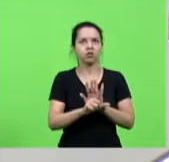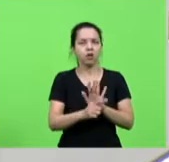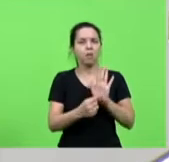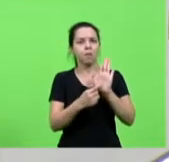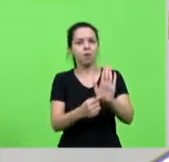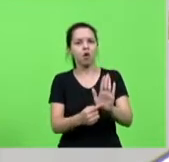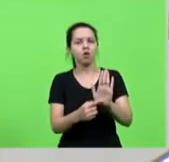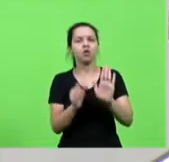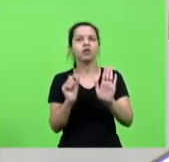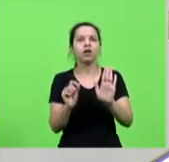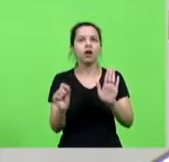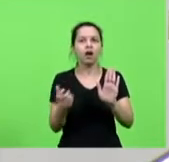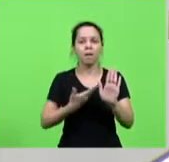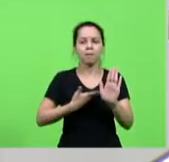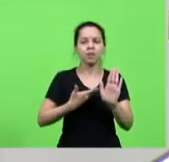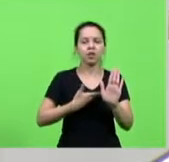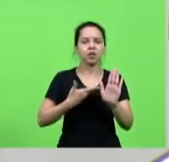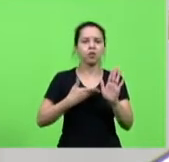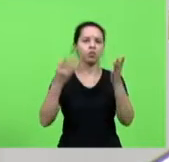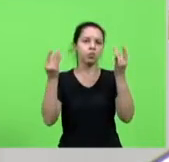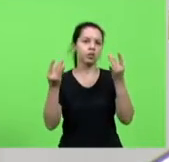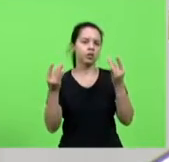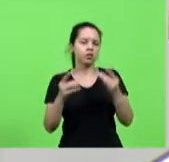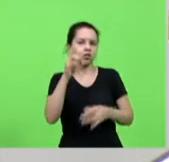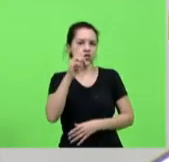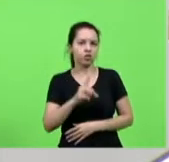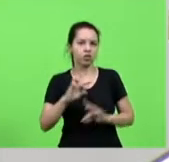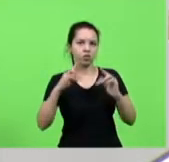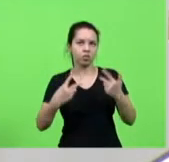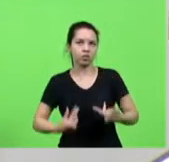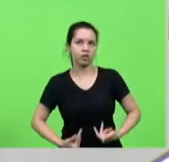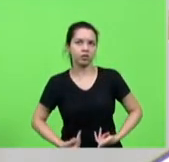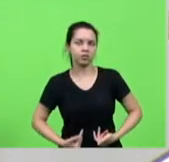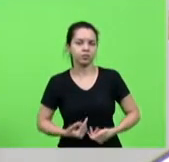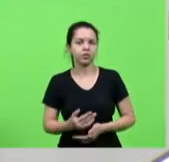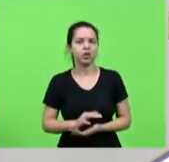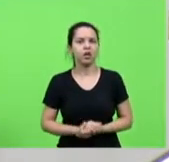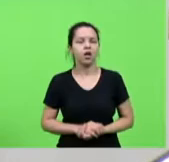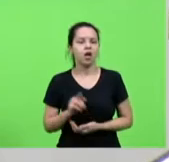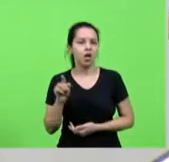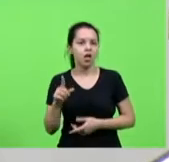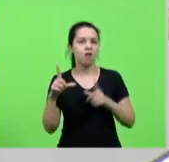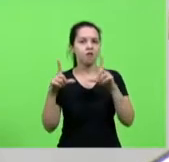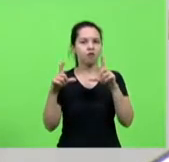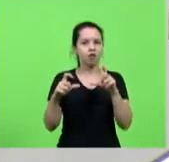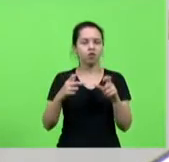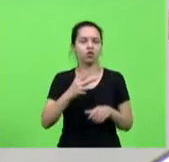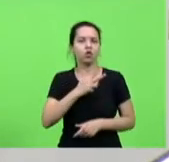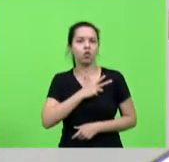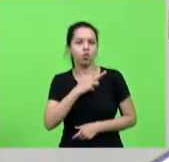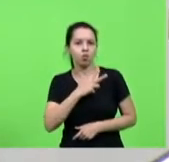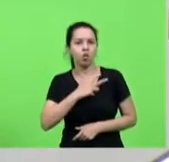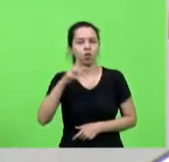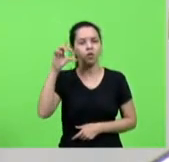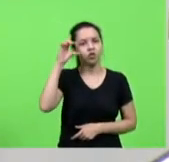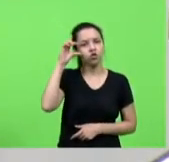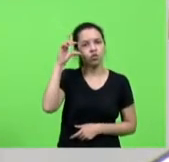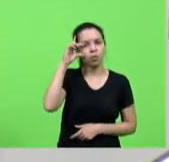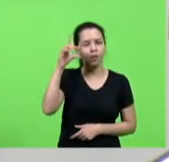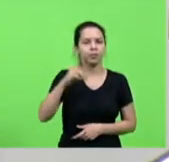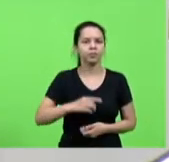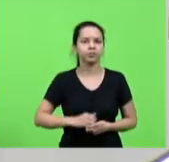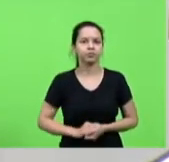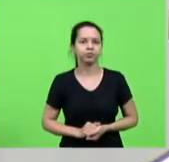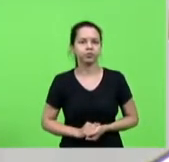são os amigos do nosso especialista em direitos humanos. Olha ali, ele tem foto com o Lula, com a Dilma, pode passar. Ele